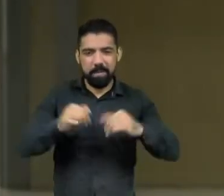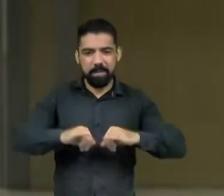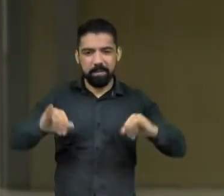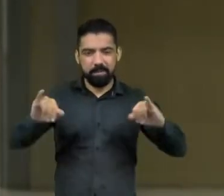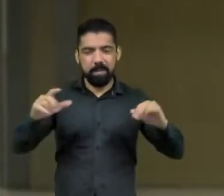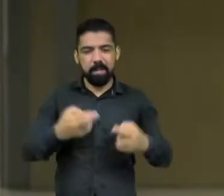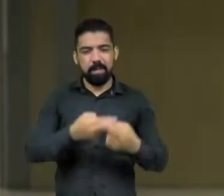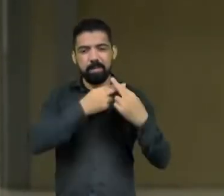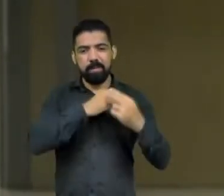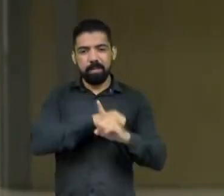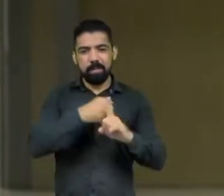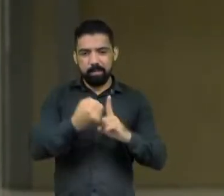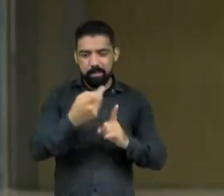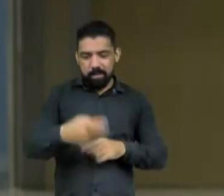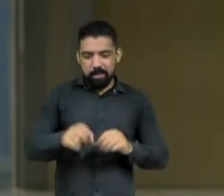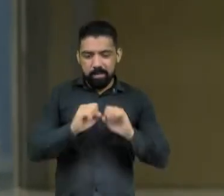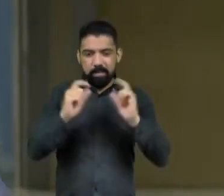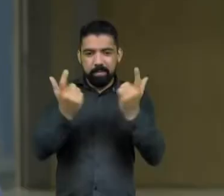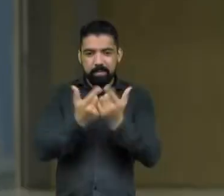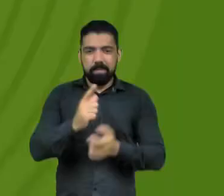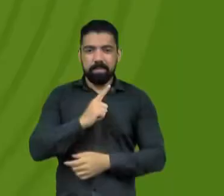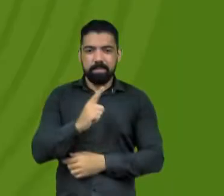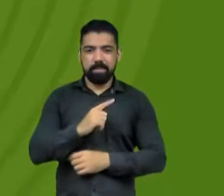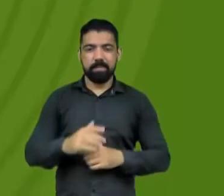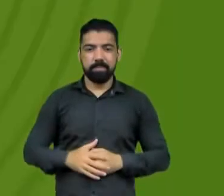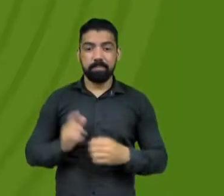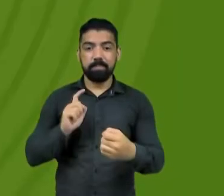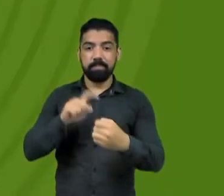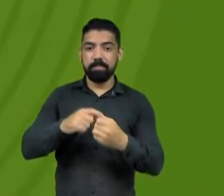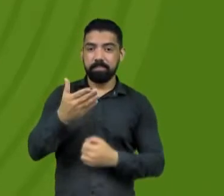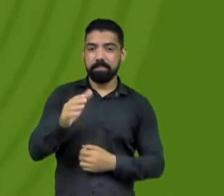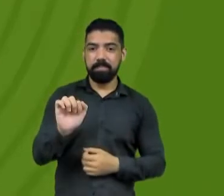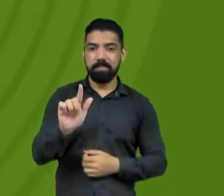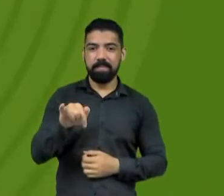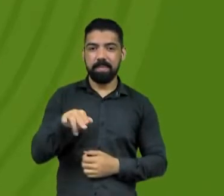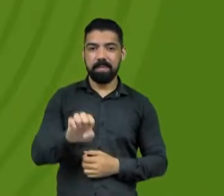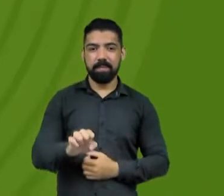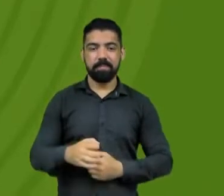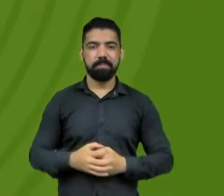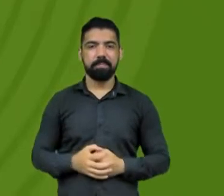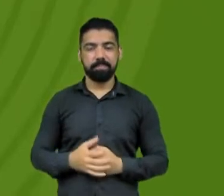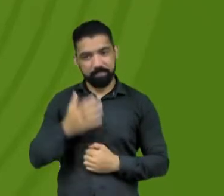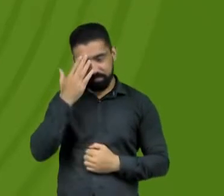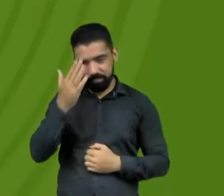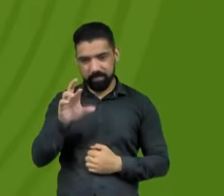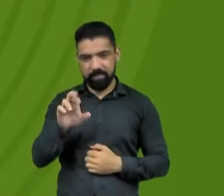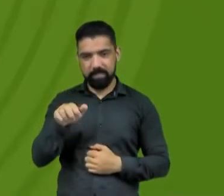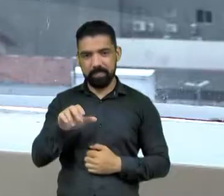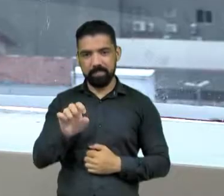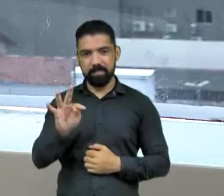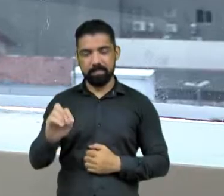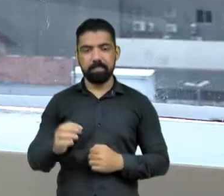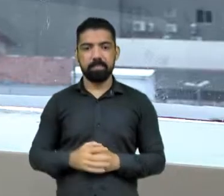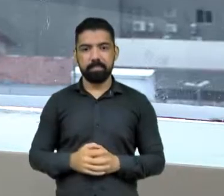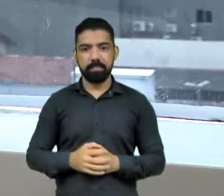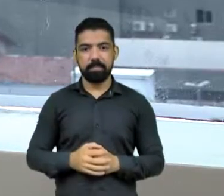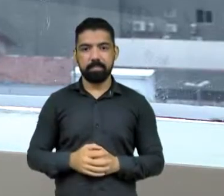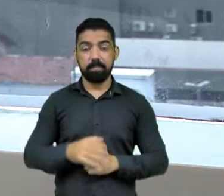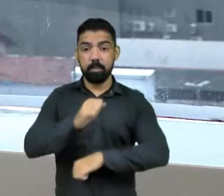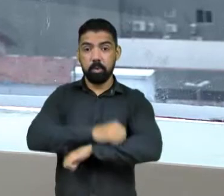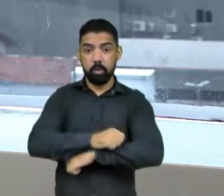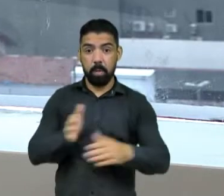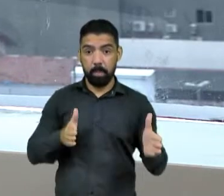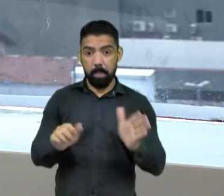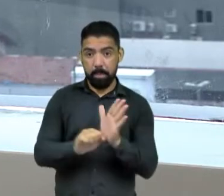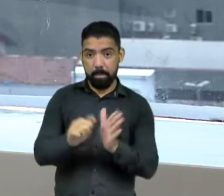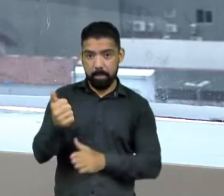responsabilidade social da Assembleia Legislativa. Voltamos ao estúdio. Aline, é com você. Obrigada, Renato. O primeiro expediente está terminando.